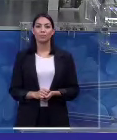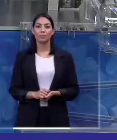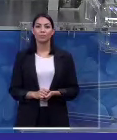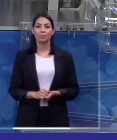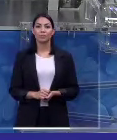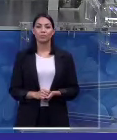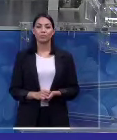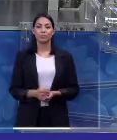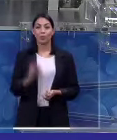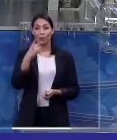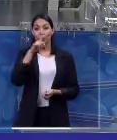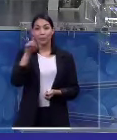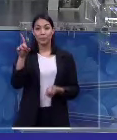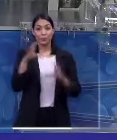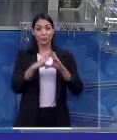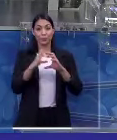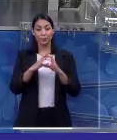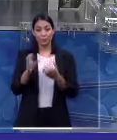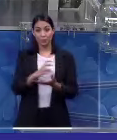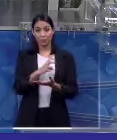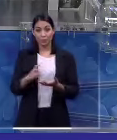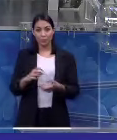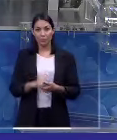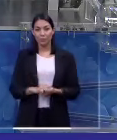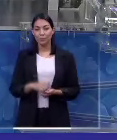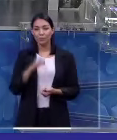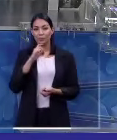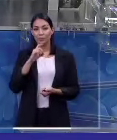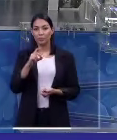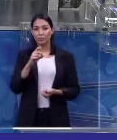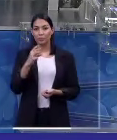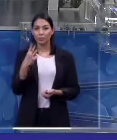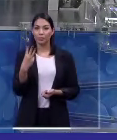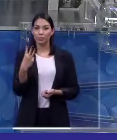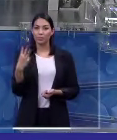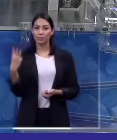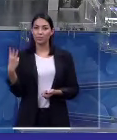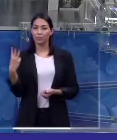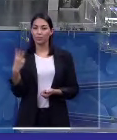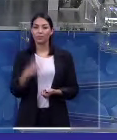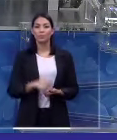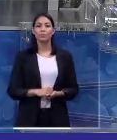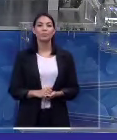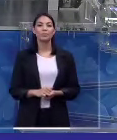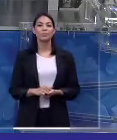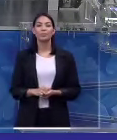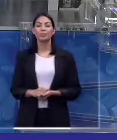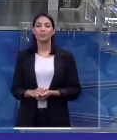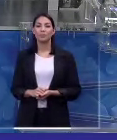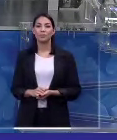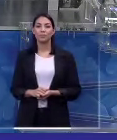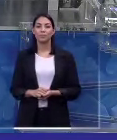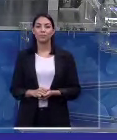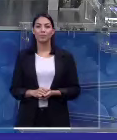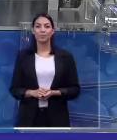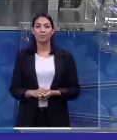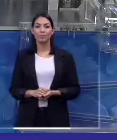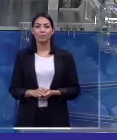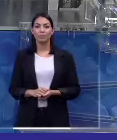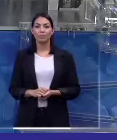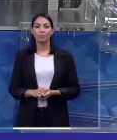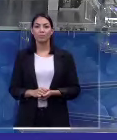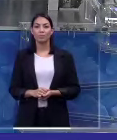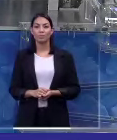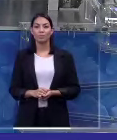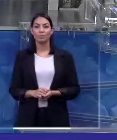chamar agora o quinto e último número da Quina. Bola verde, número 33. Verde,